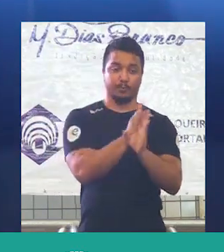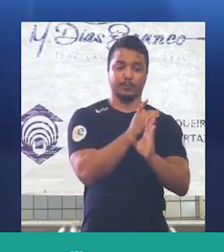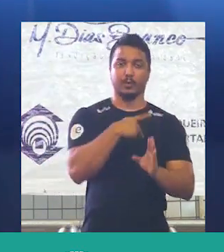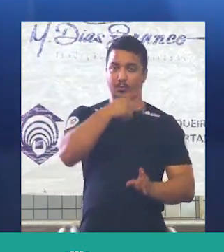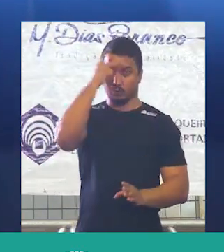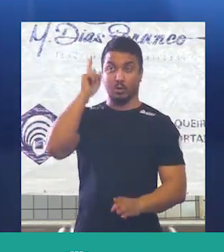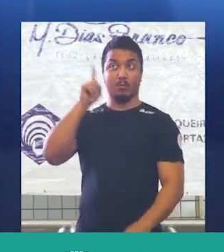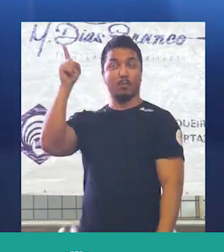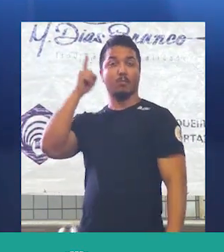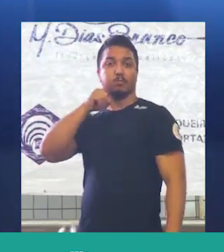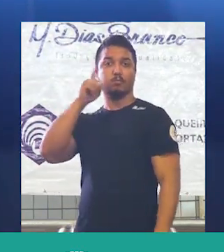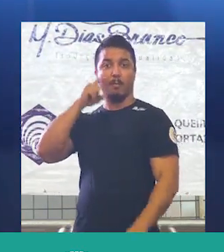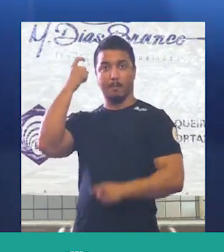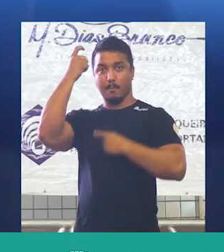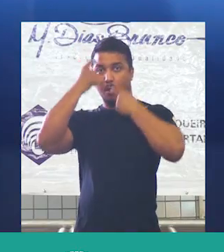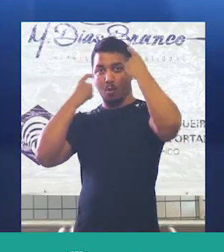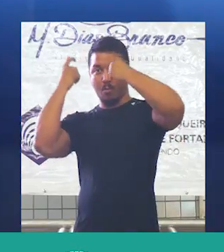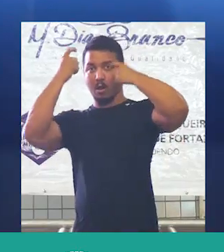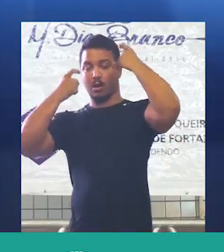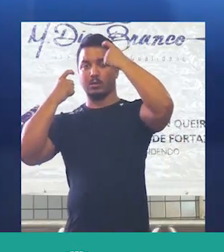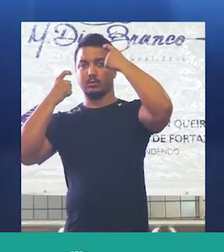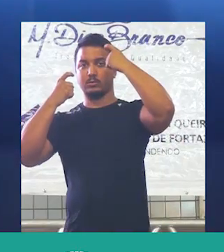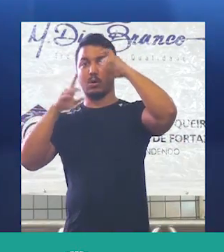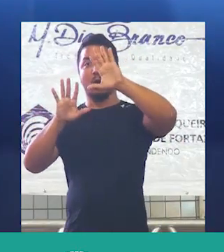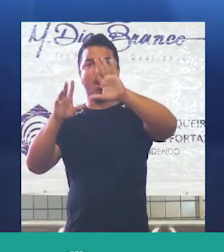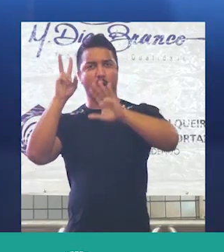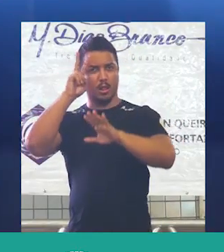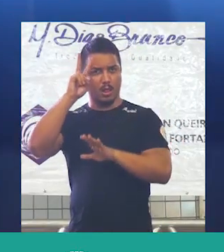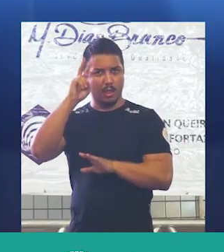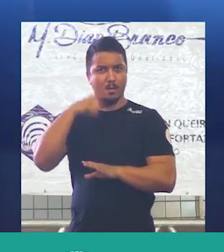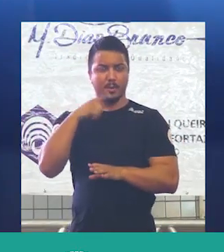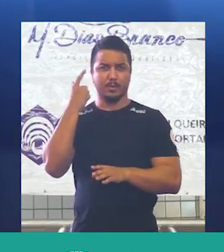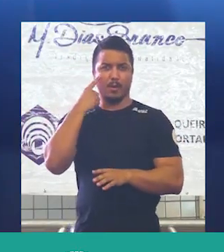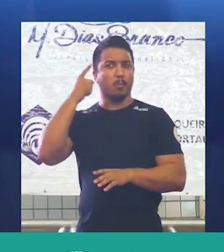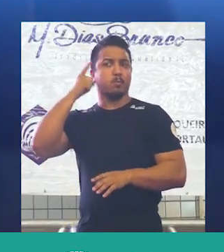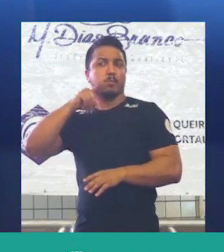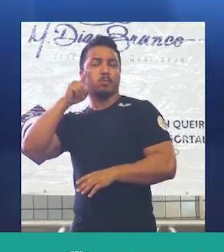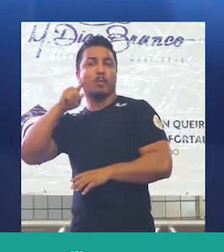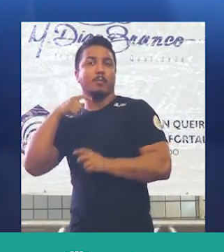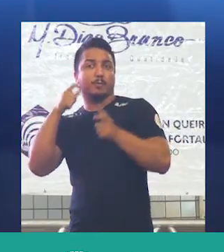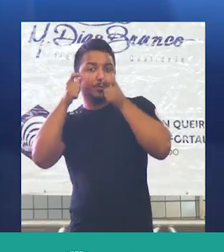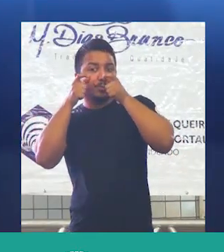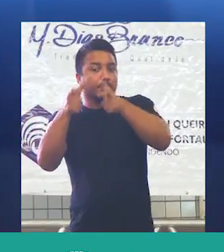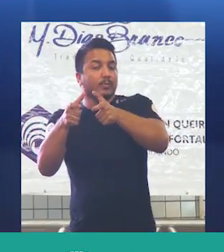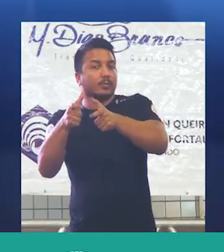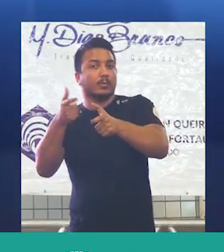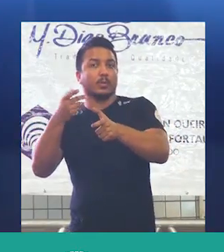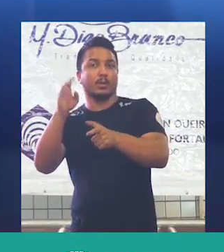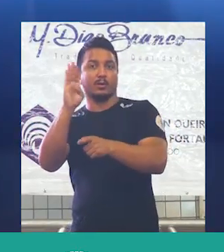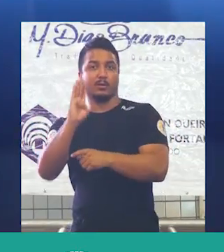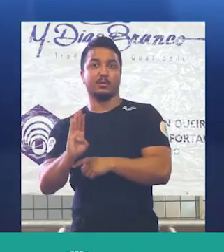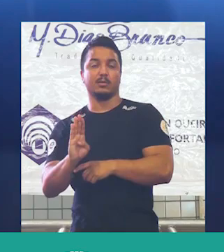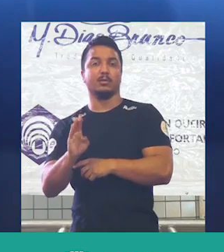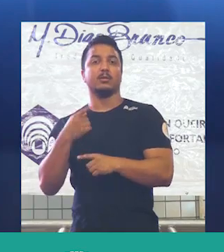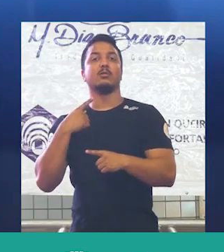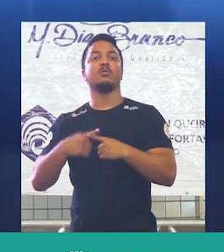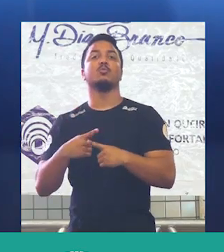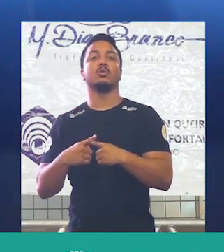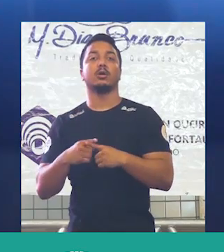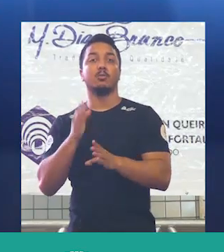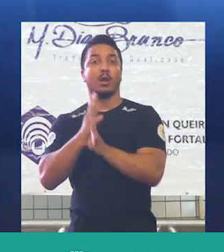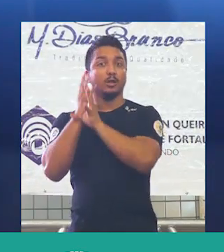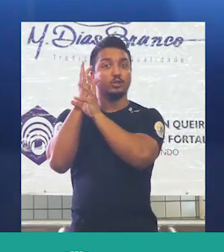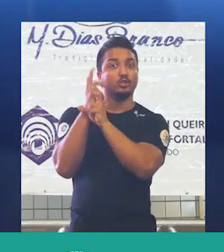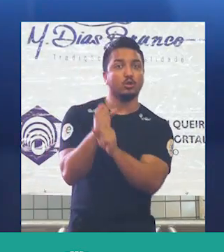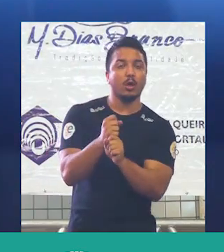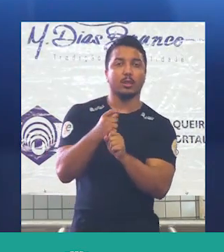os norte-americanos ficaram preocupados. Lembre-se, os americanos estão de olho na gente durante toda a história. Os